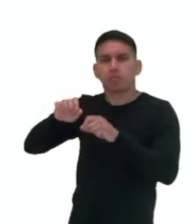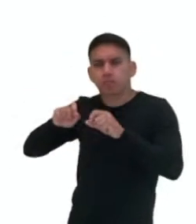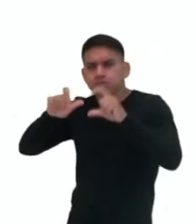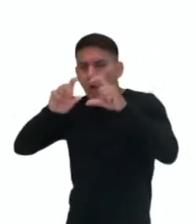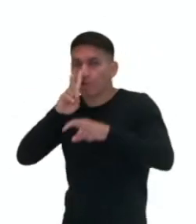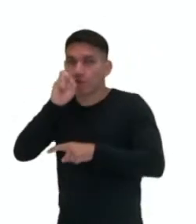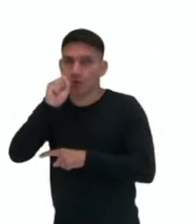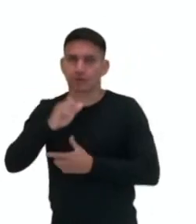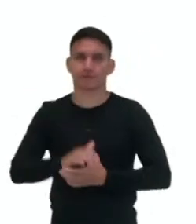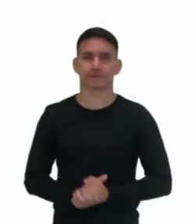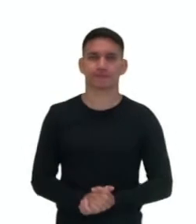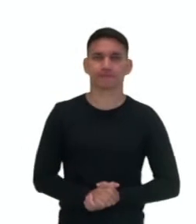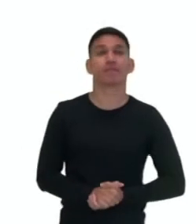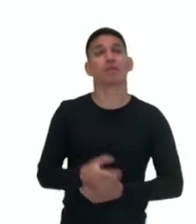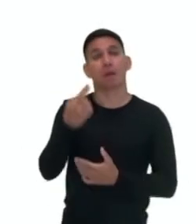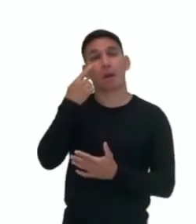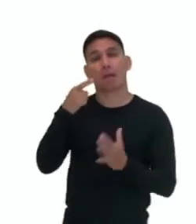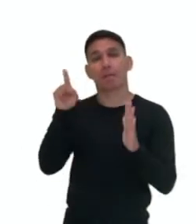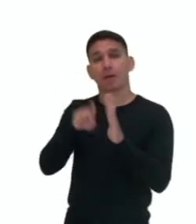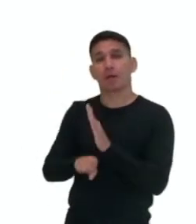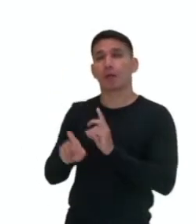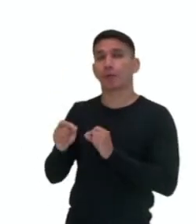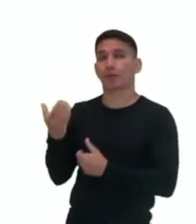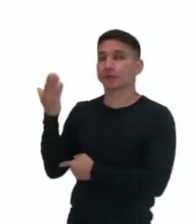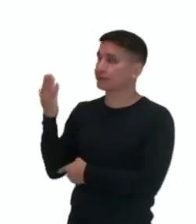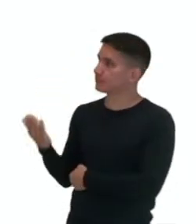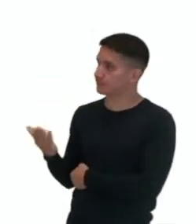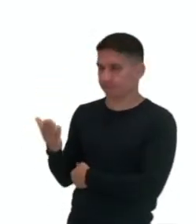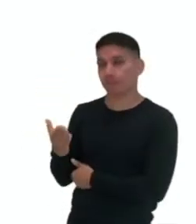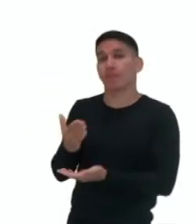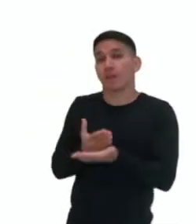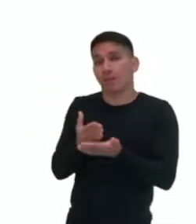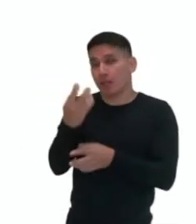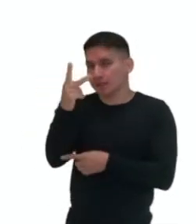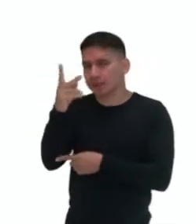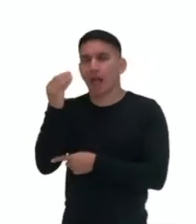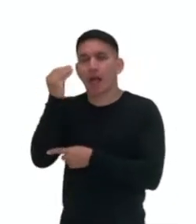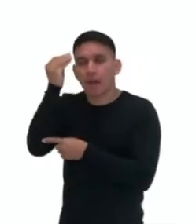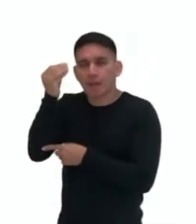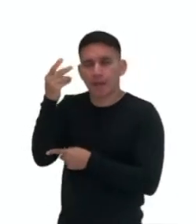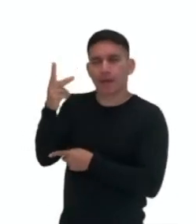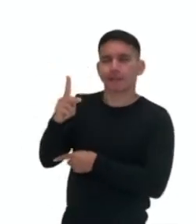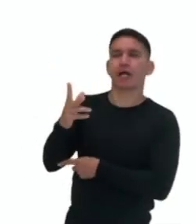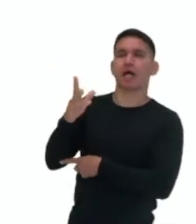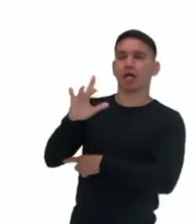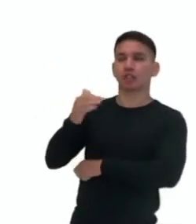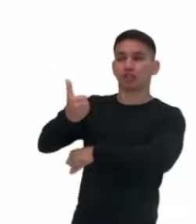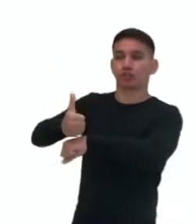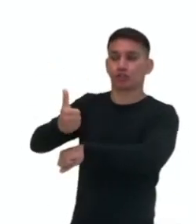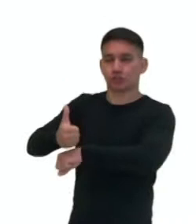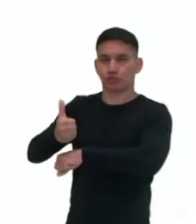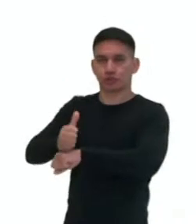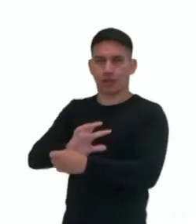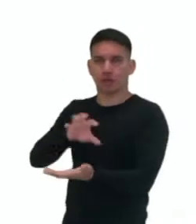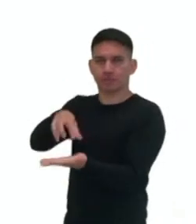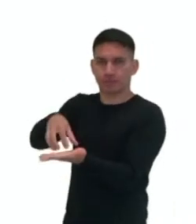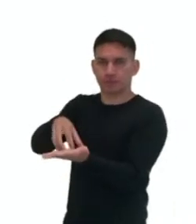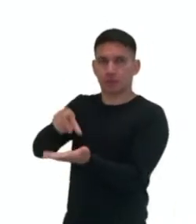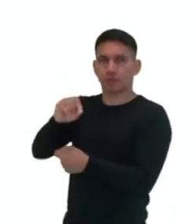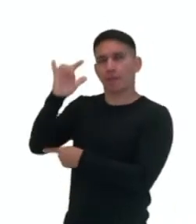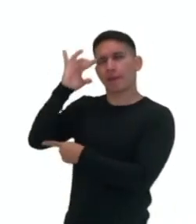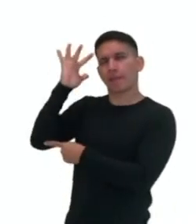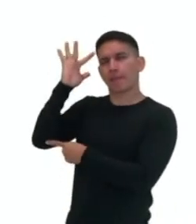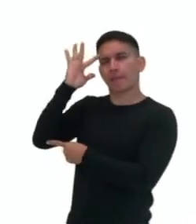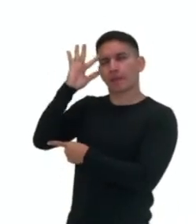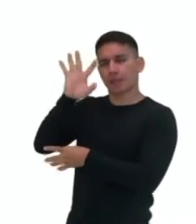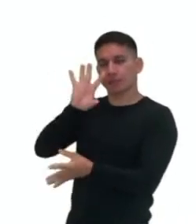negritado. Então, a pergunta é, a partir da sua experiência como diretora da Unplastfi e pensando especialmente